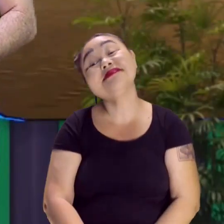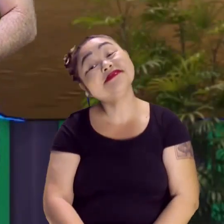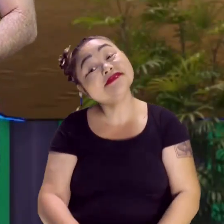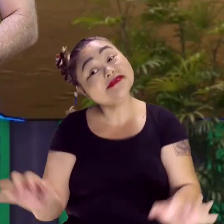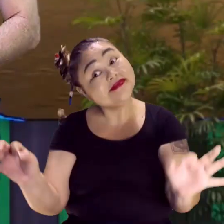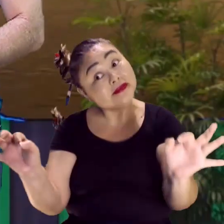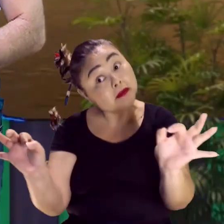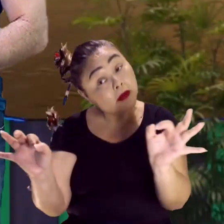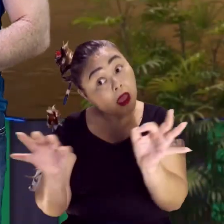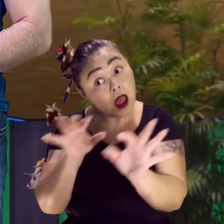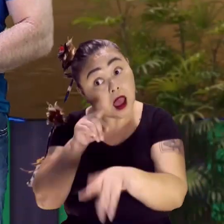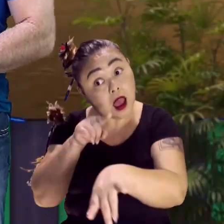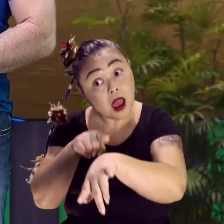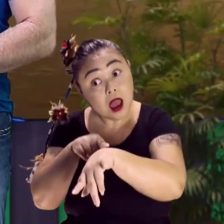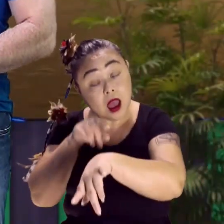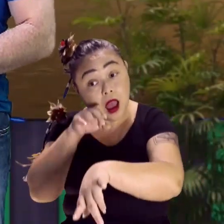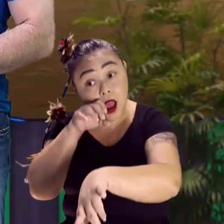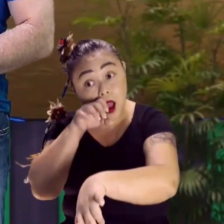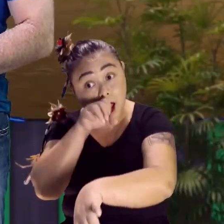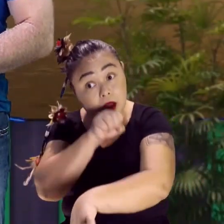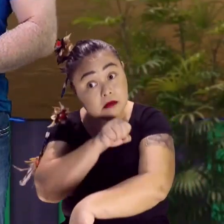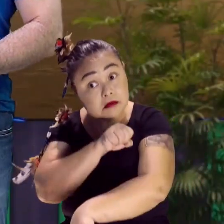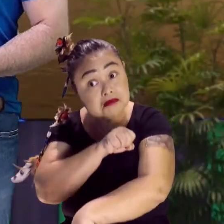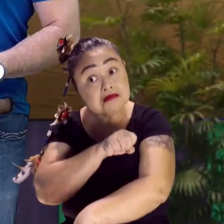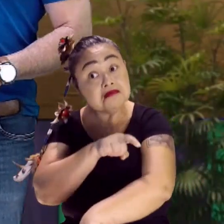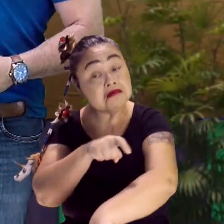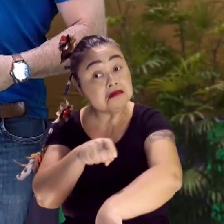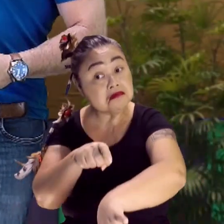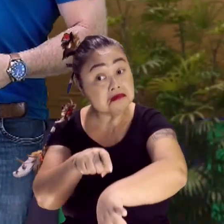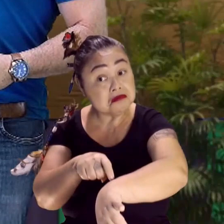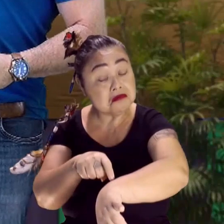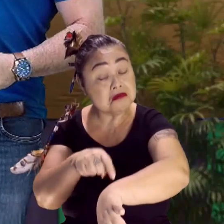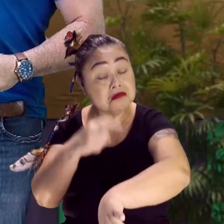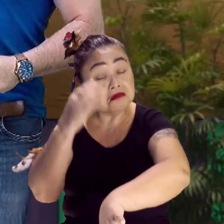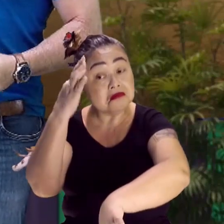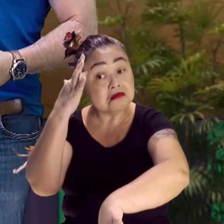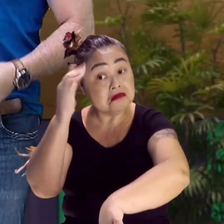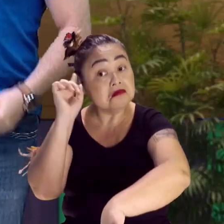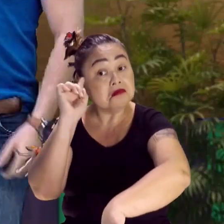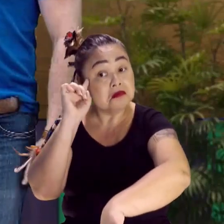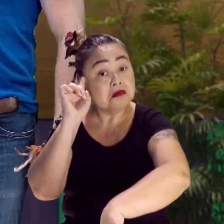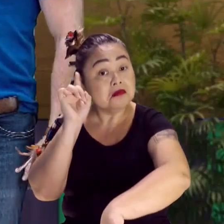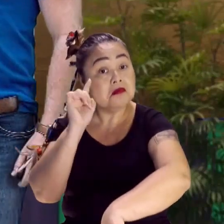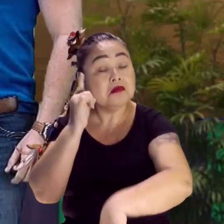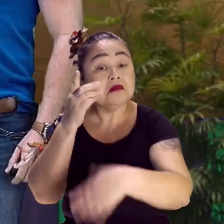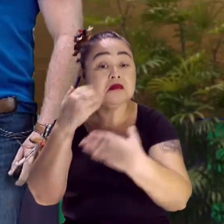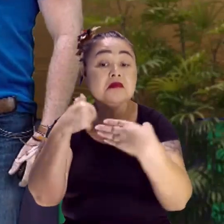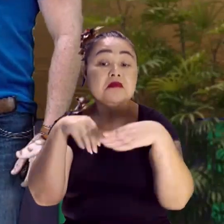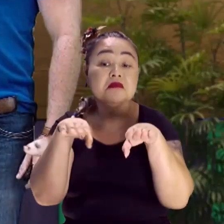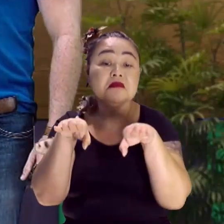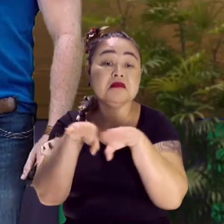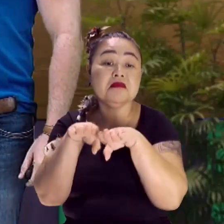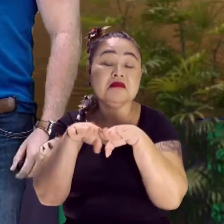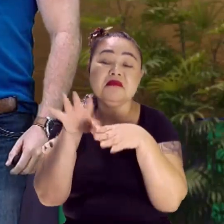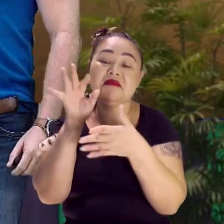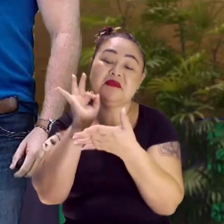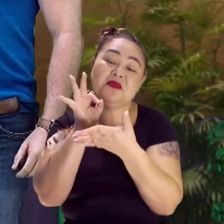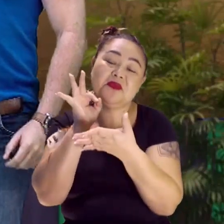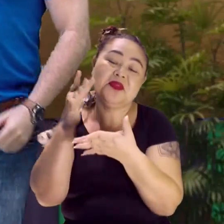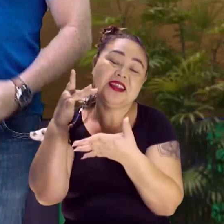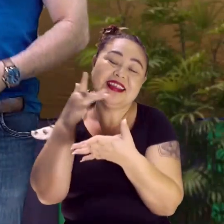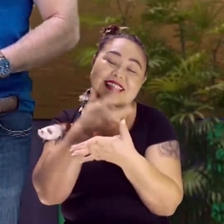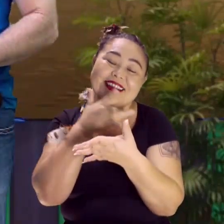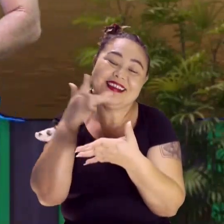Pronto, eu falei que era rápido, né? E foi rápido mesmo. Parece que eu estava adivinhando. Eu também estava adivinhando que aquele café estava muito gostoso.